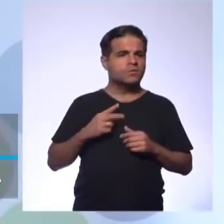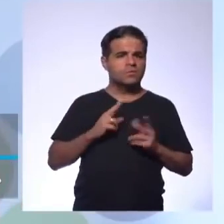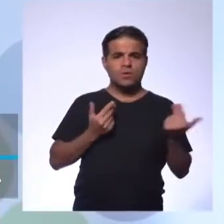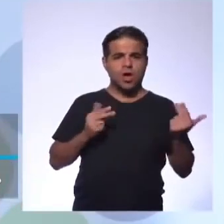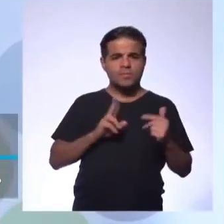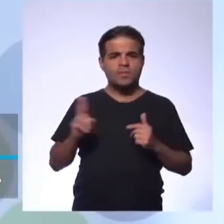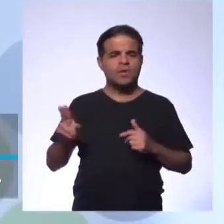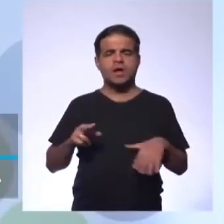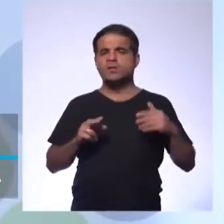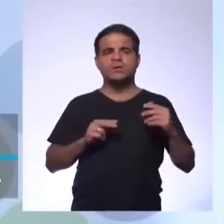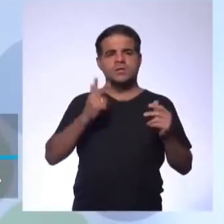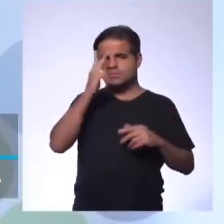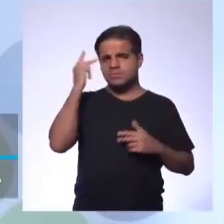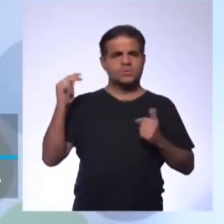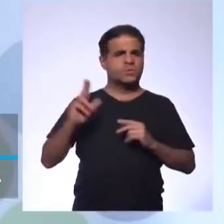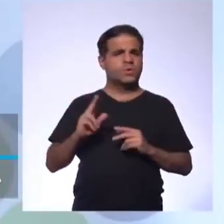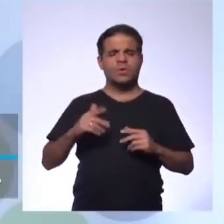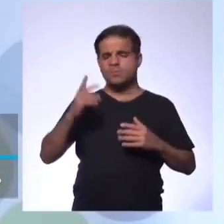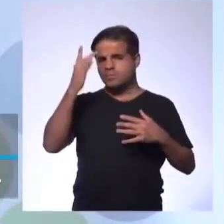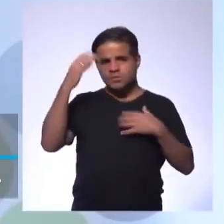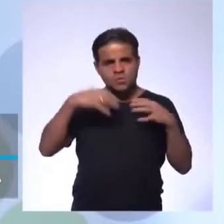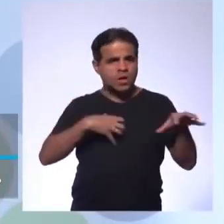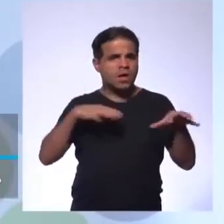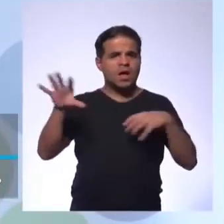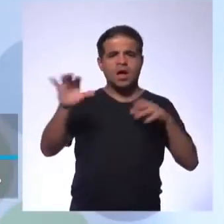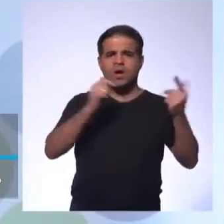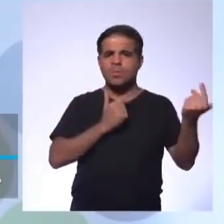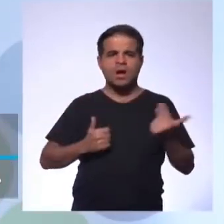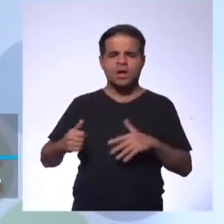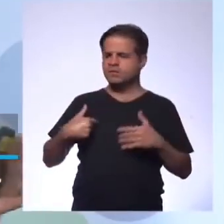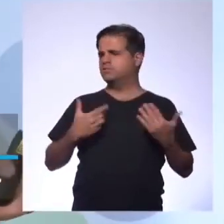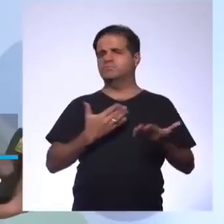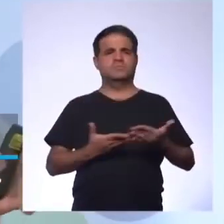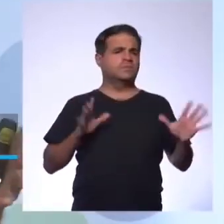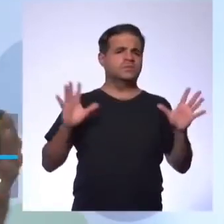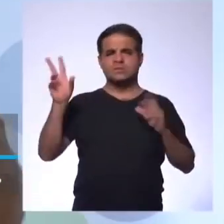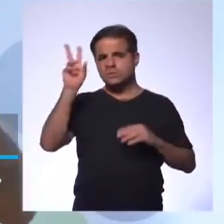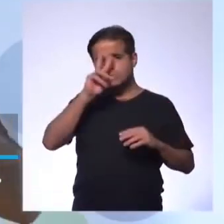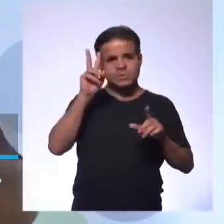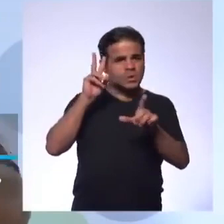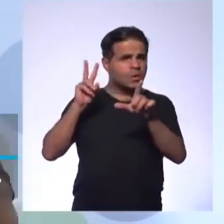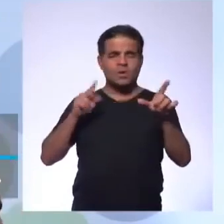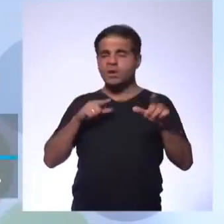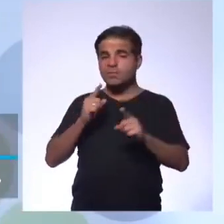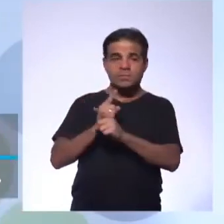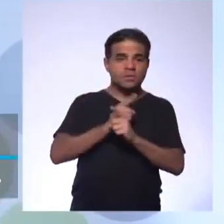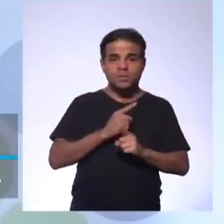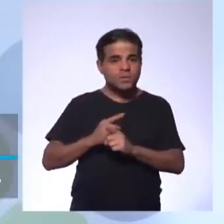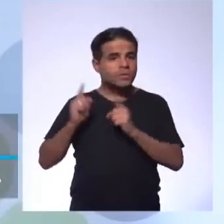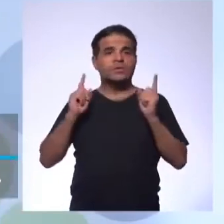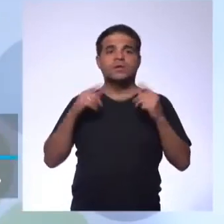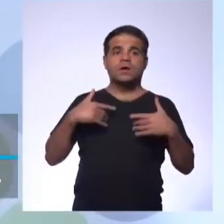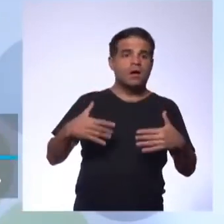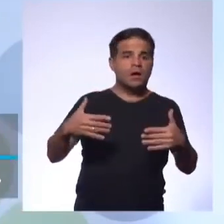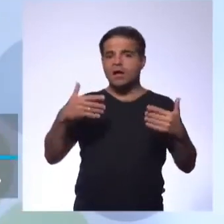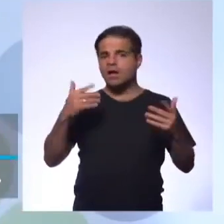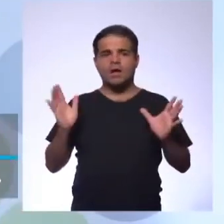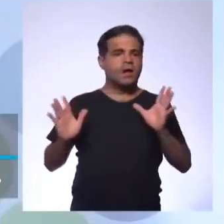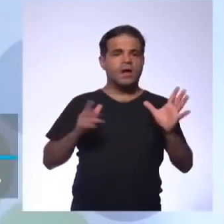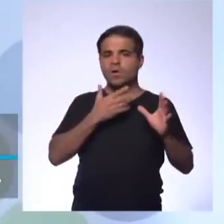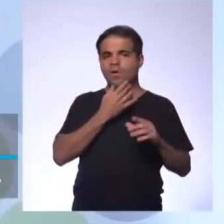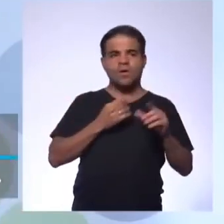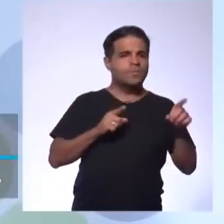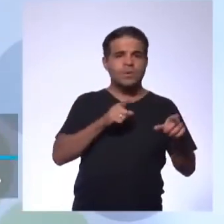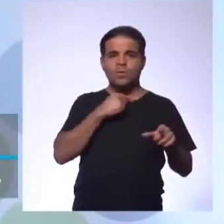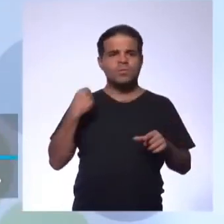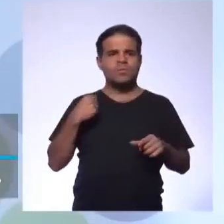e as pessoas com o mesmo nome vão tendo as mesmas personalidades, você fica meio perdido com as histórias, depois você reencontra, descobre um fio da meada, um homem que ele